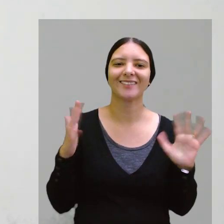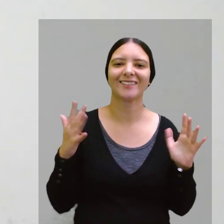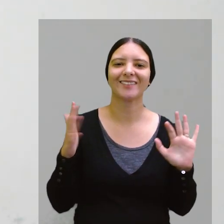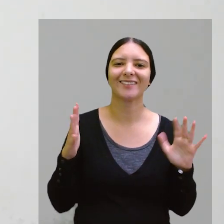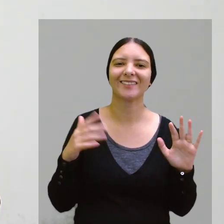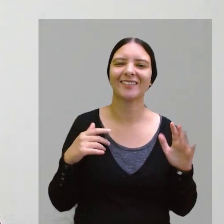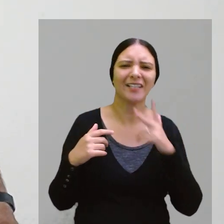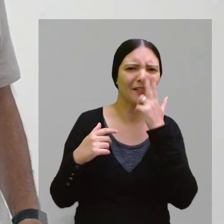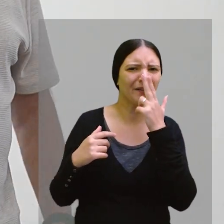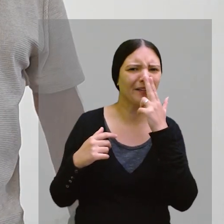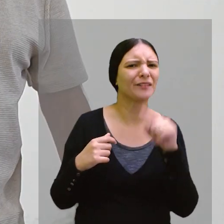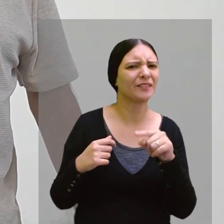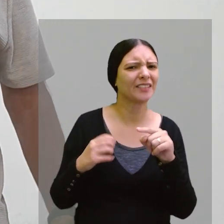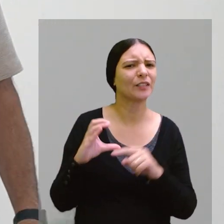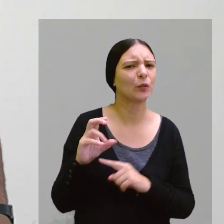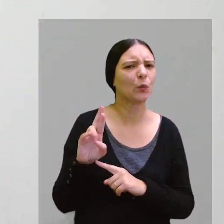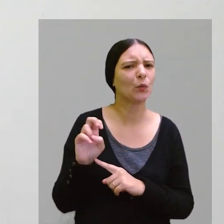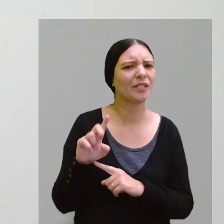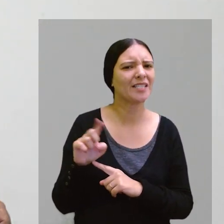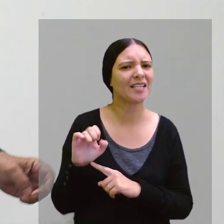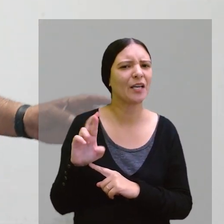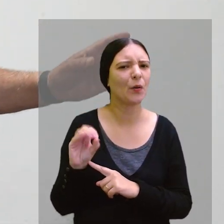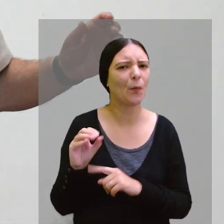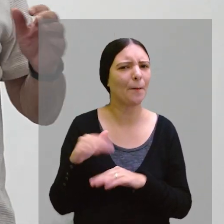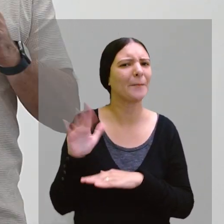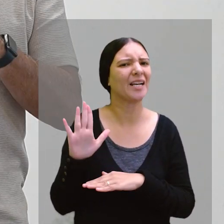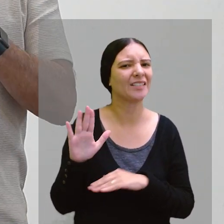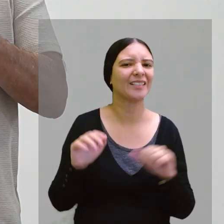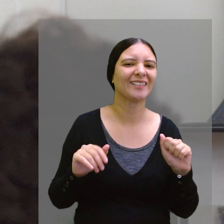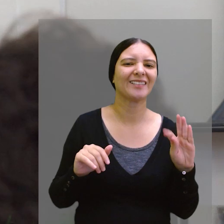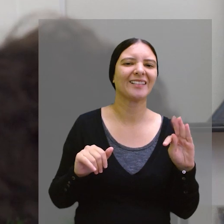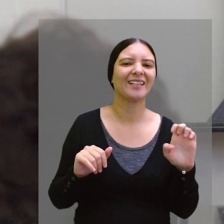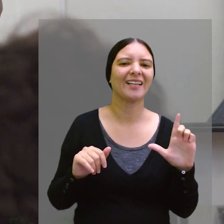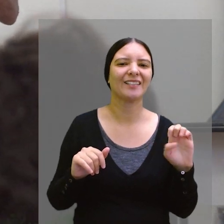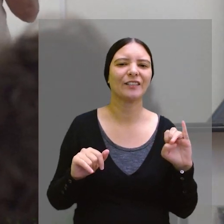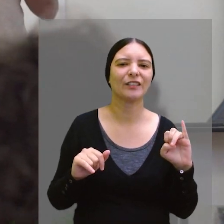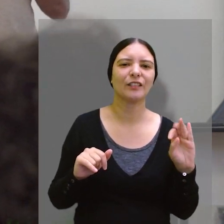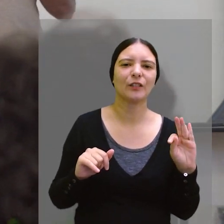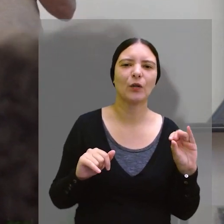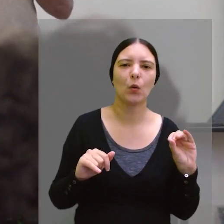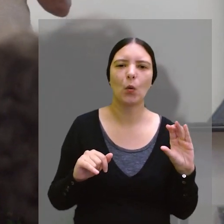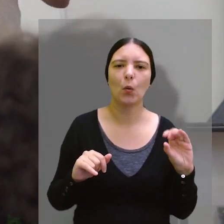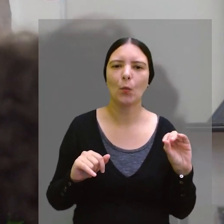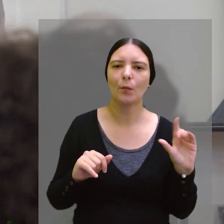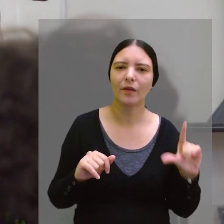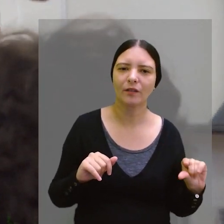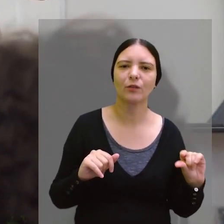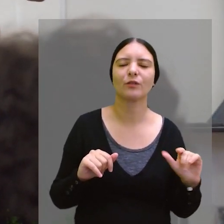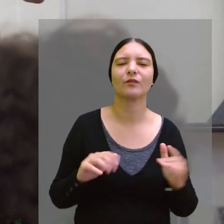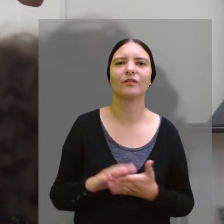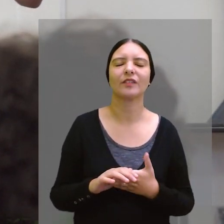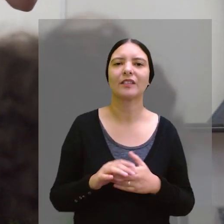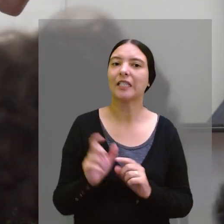Pelo visto aqui tem mais cruzeirense do que atleticano. Gente, então vocês viram pela reação de vocês como